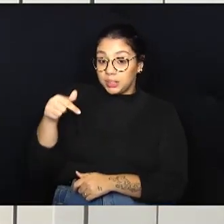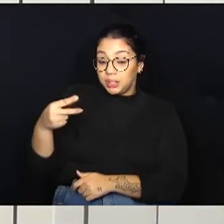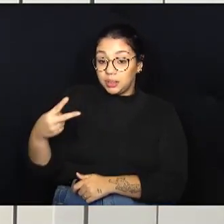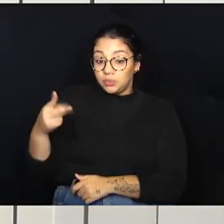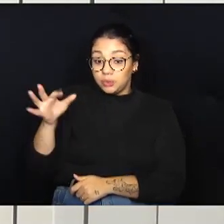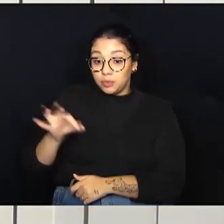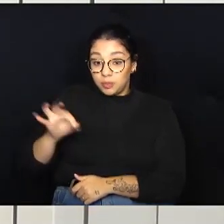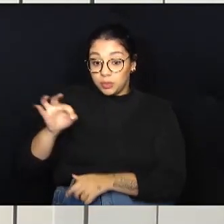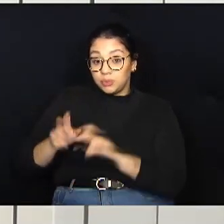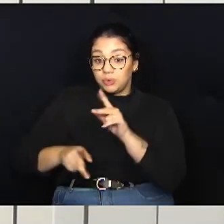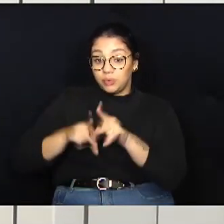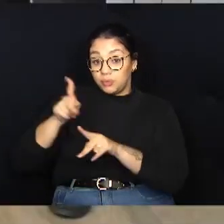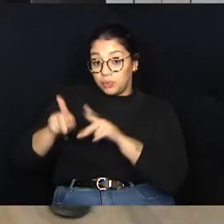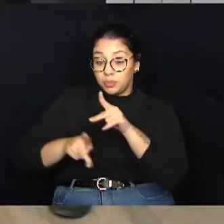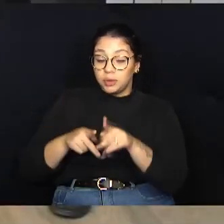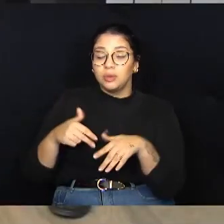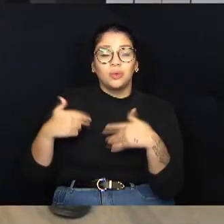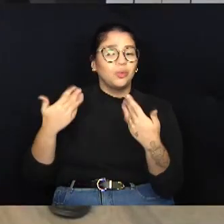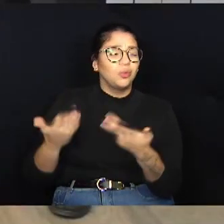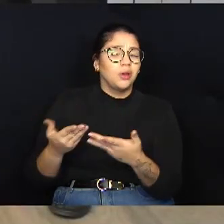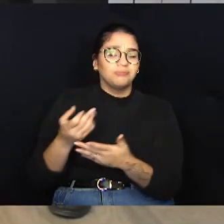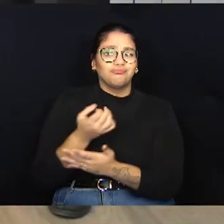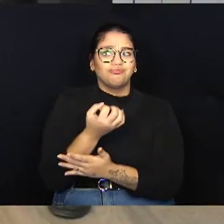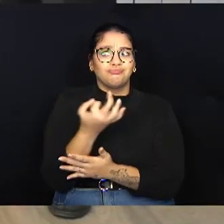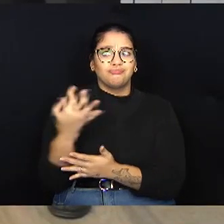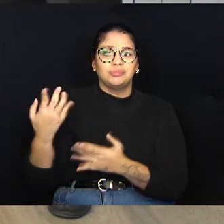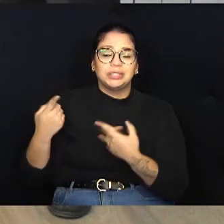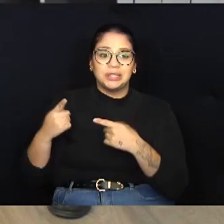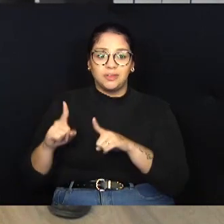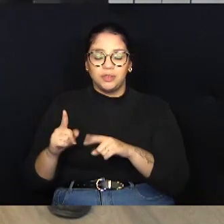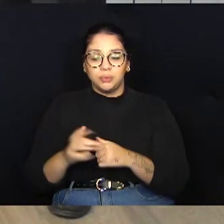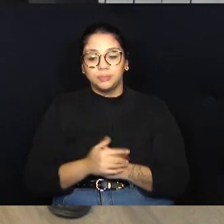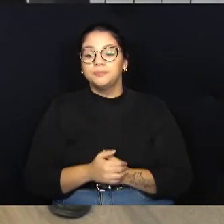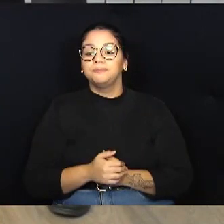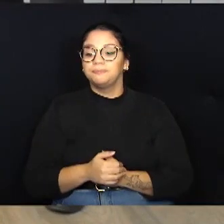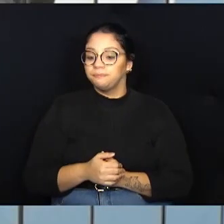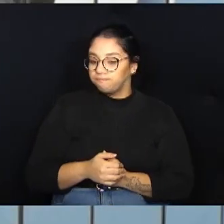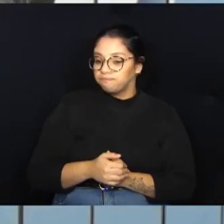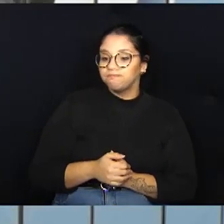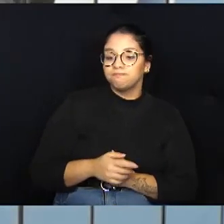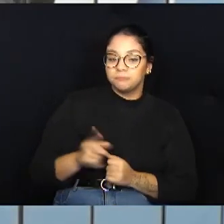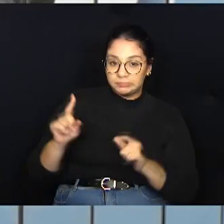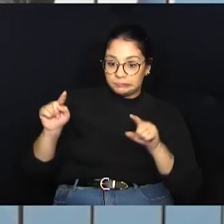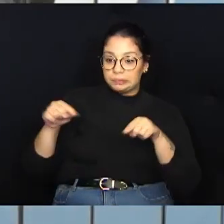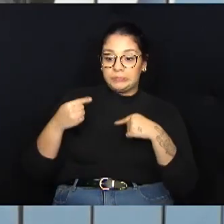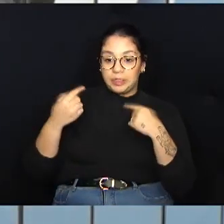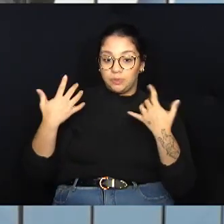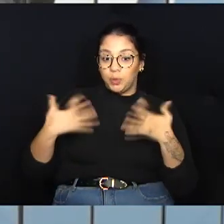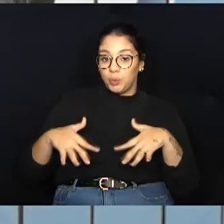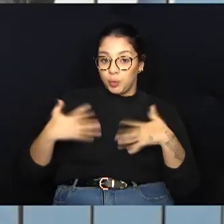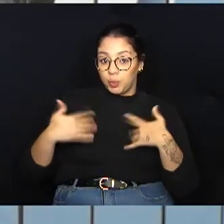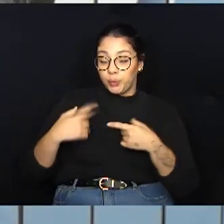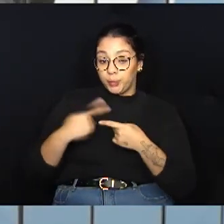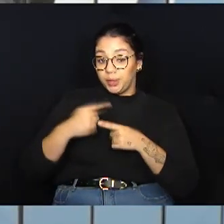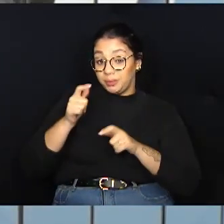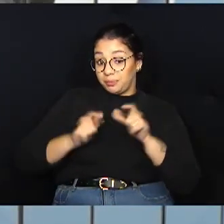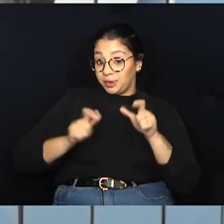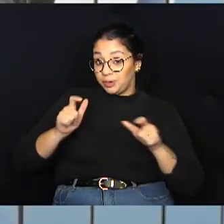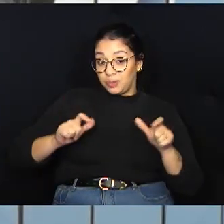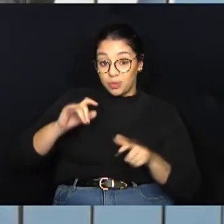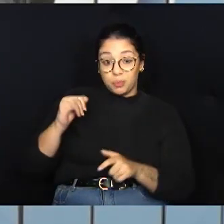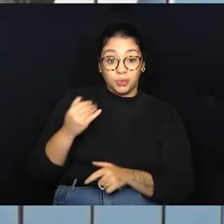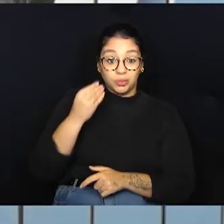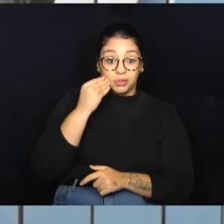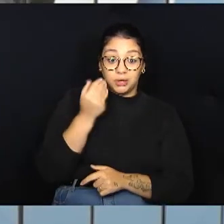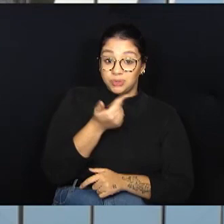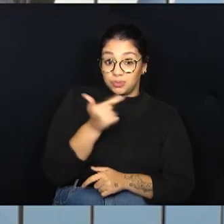1,72% da população. Qual que é o tamanho desse desafio? É um desafio enorme, porque as pessoas que não tiveram a oportunidade de